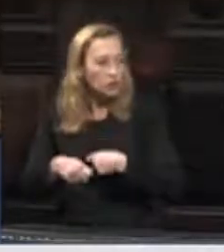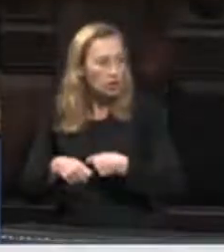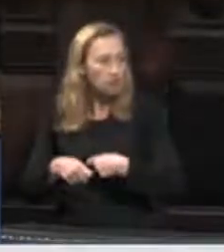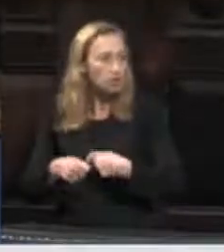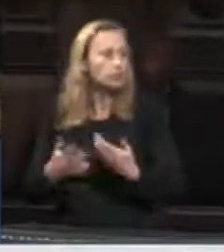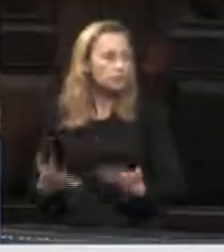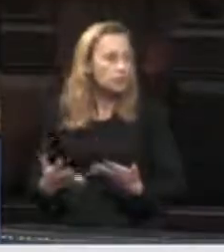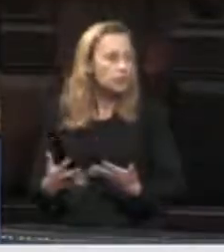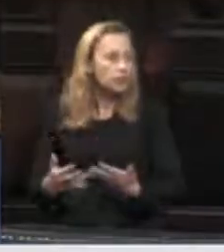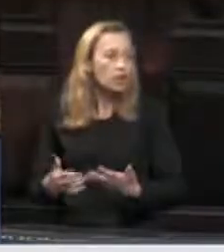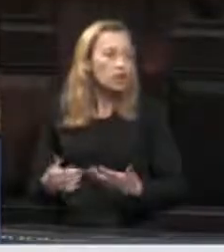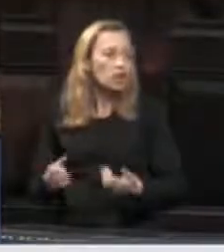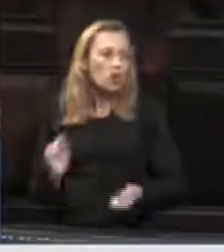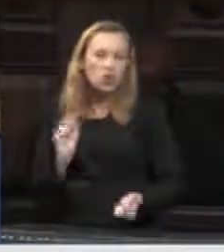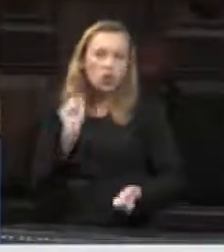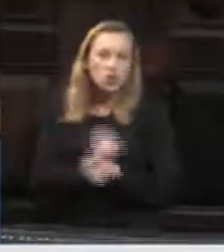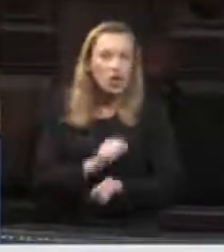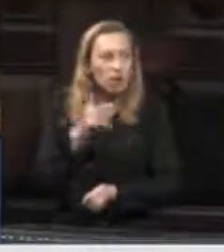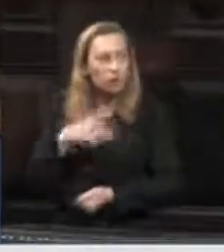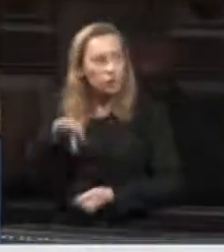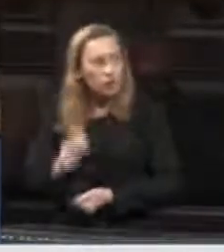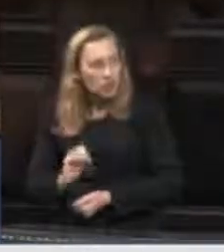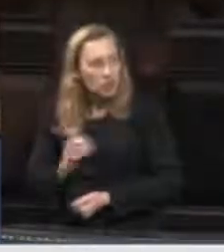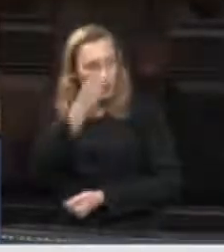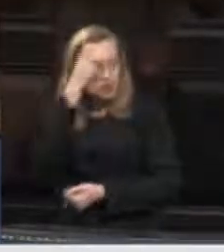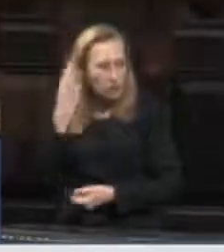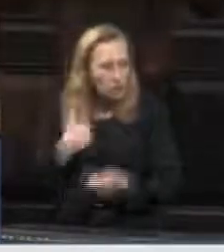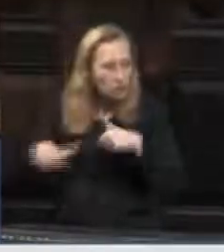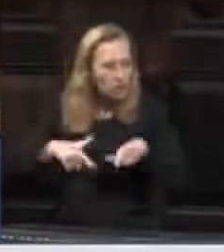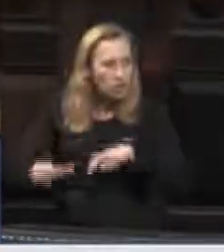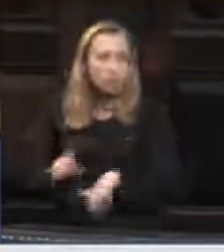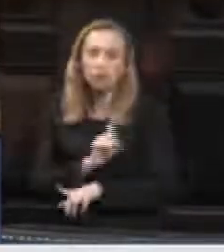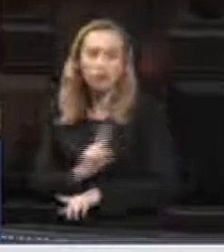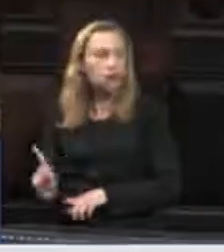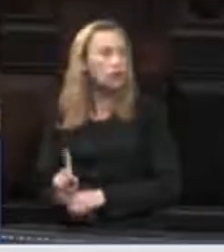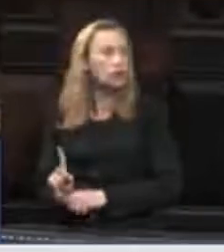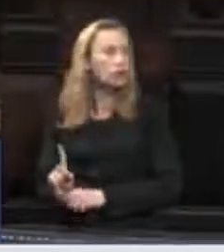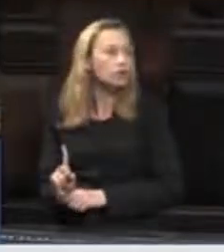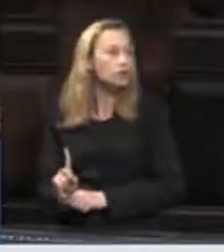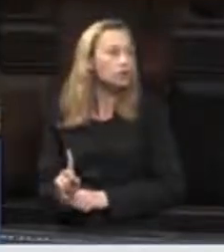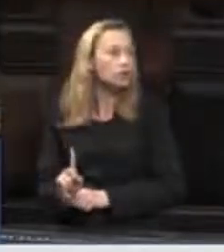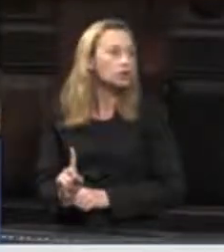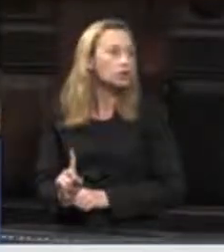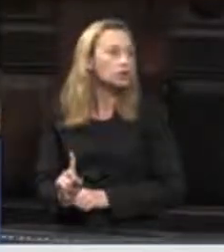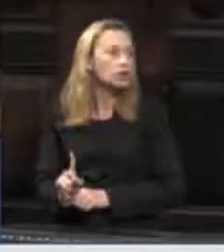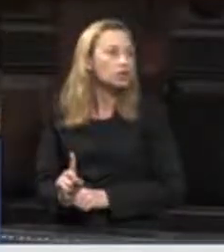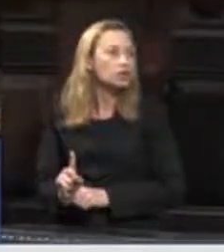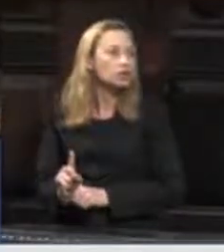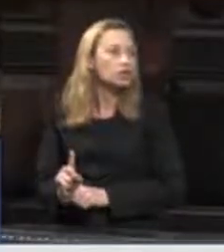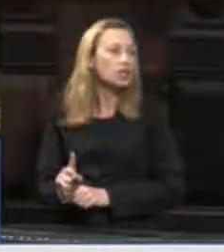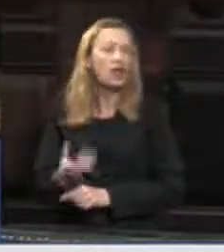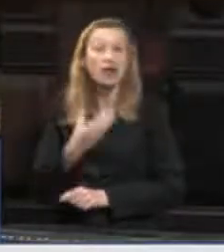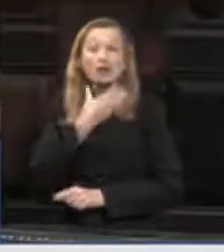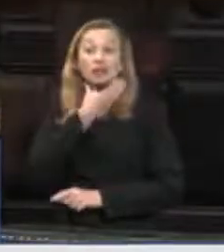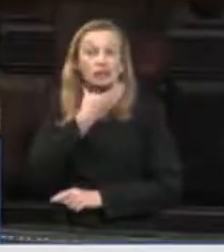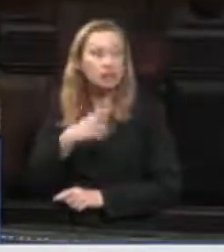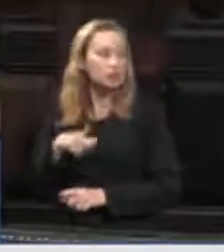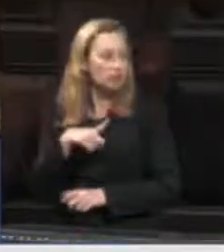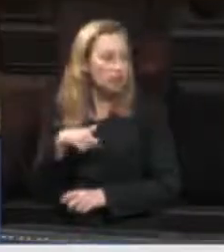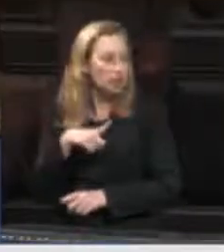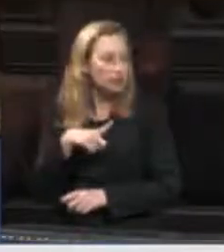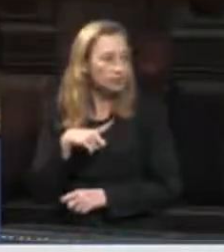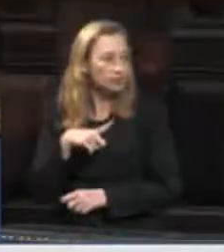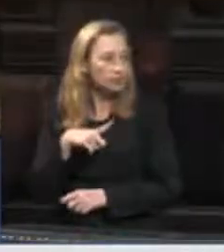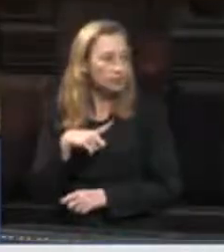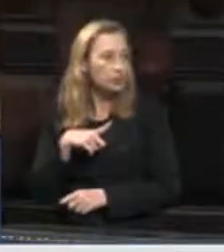dimensão. Congelar o piso do trabalhador também repercute negativamente no enfrentamento da crise, porque trava o consumo